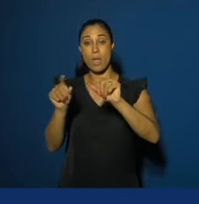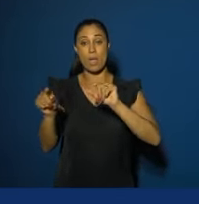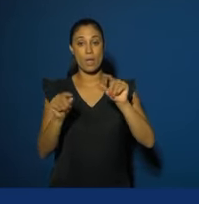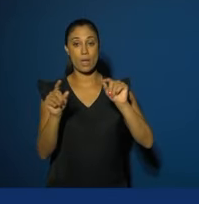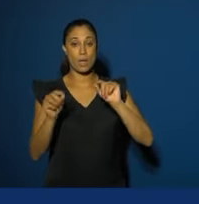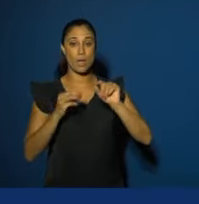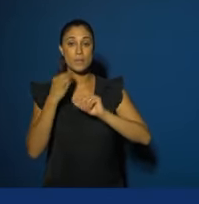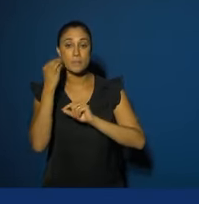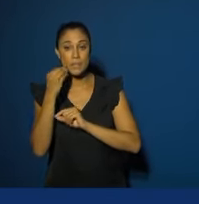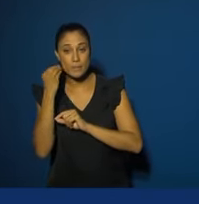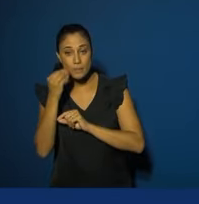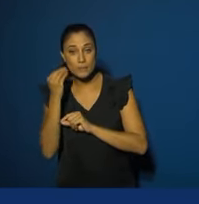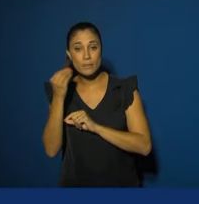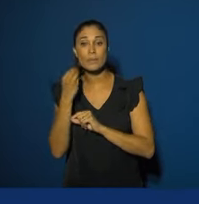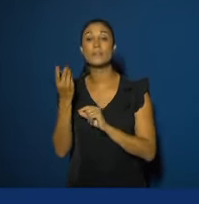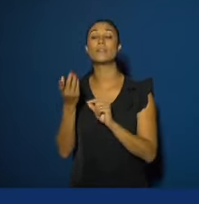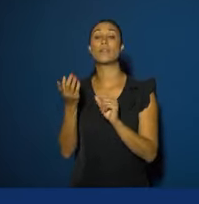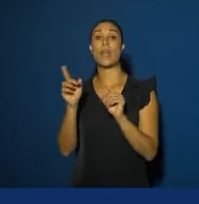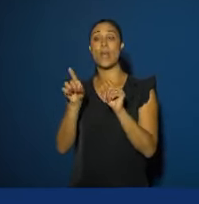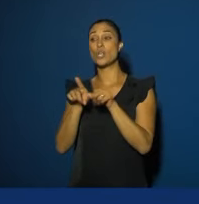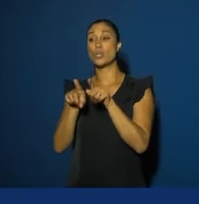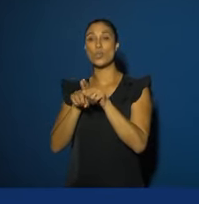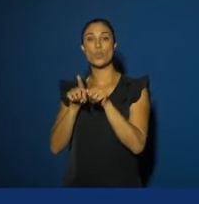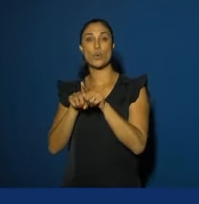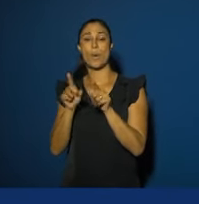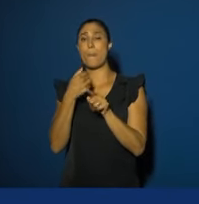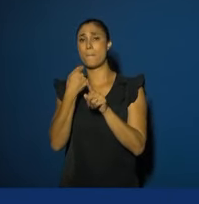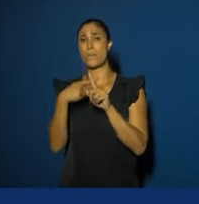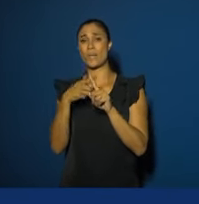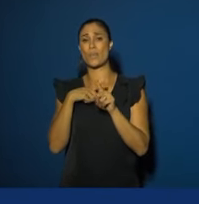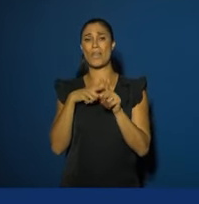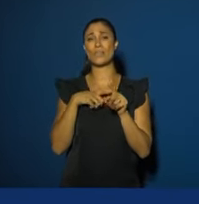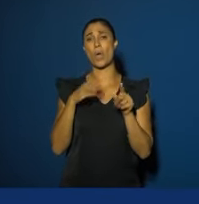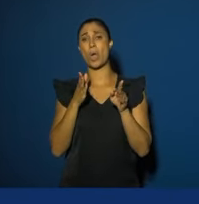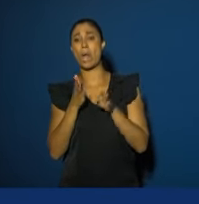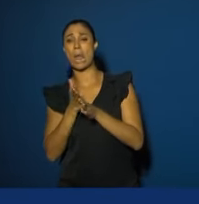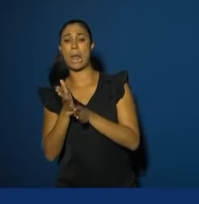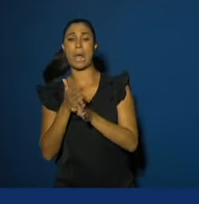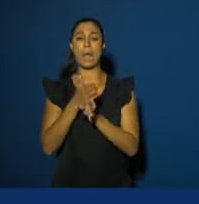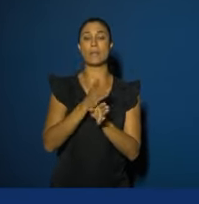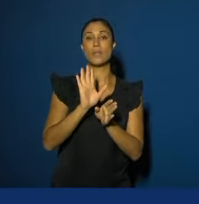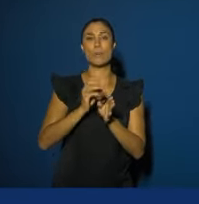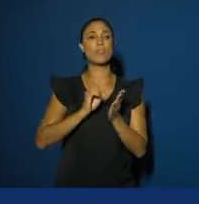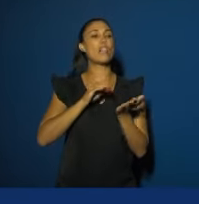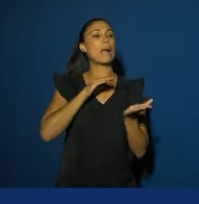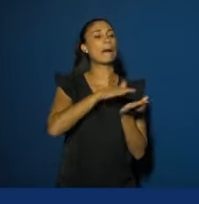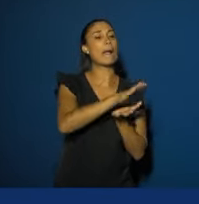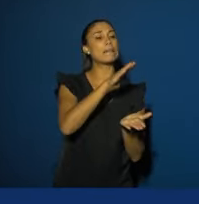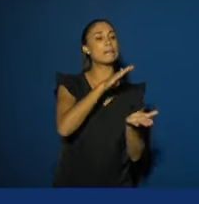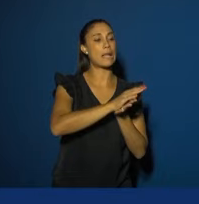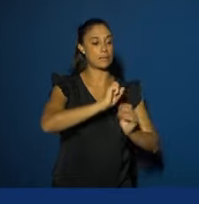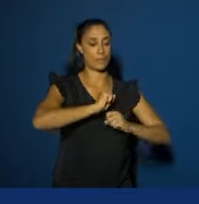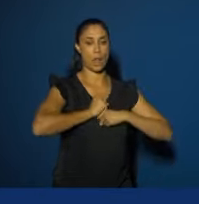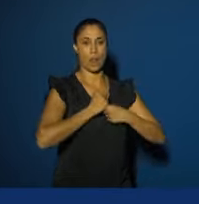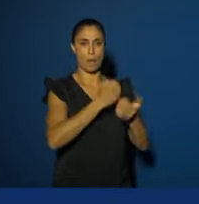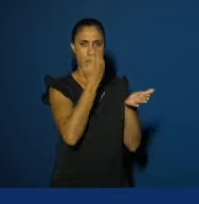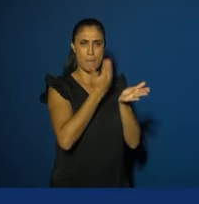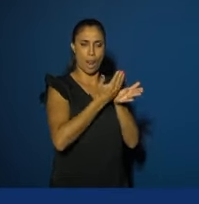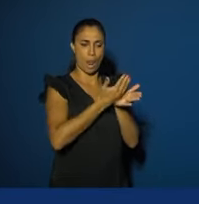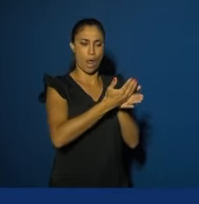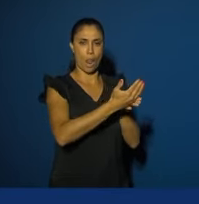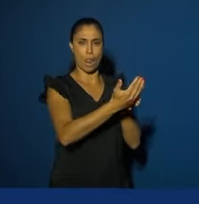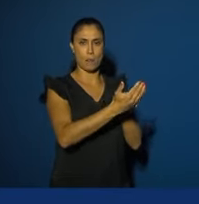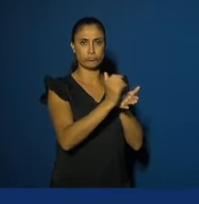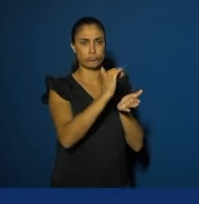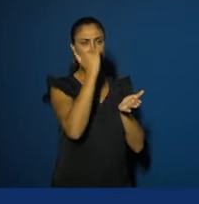eh também chama zero mid Range né ele não quer ficar no meio na meiuca ele pode gastar fazer um esforço parcelar para ter